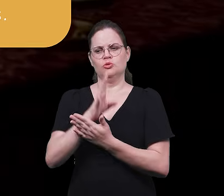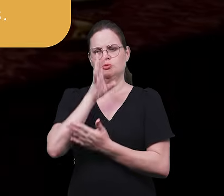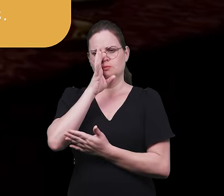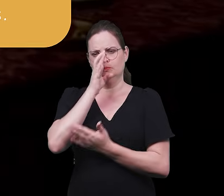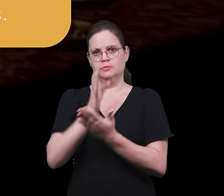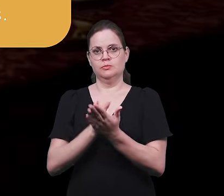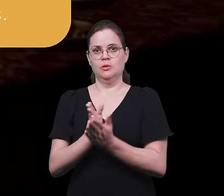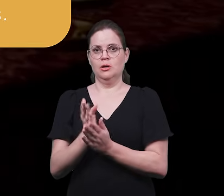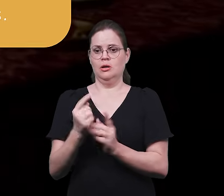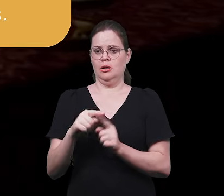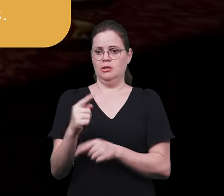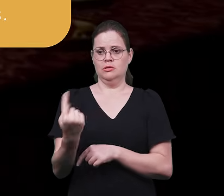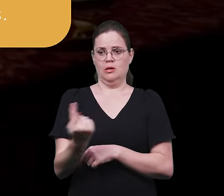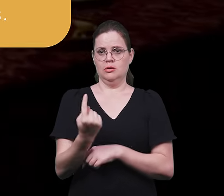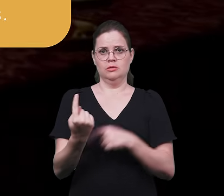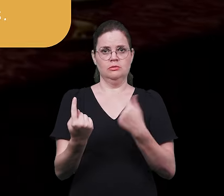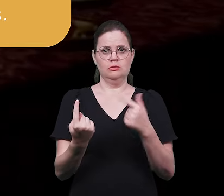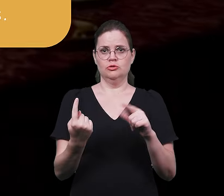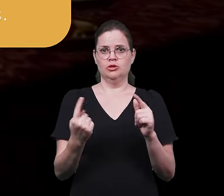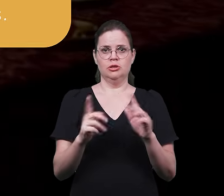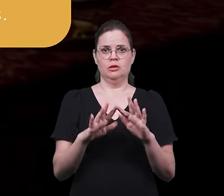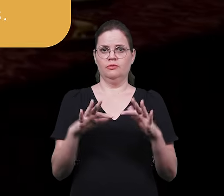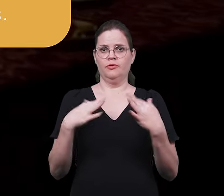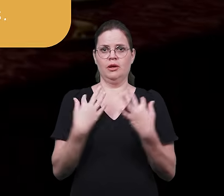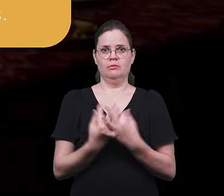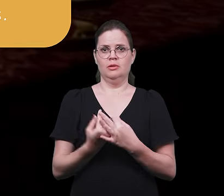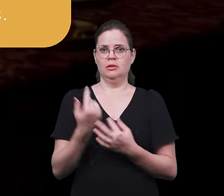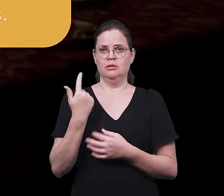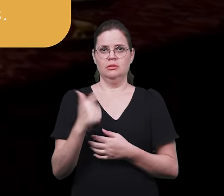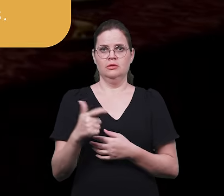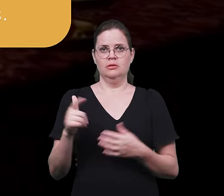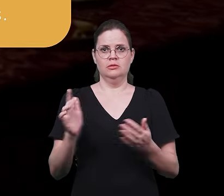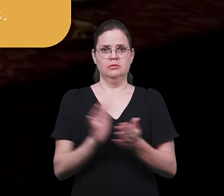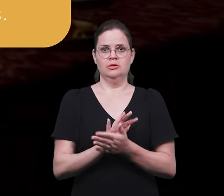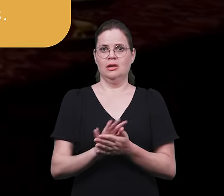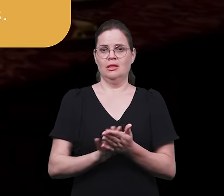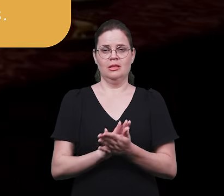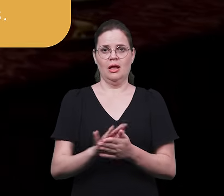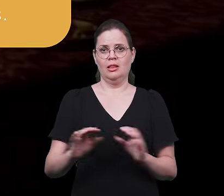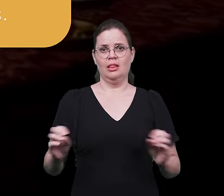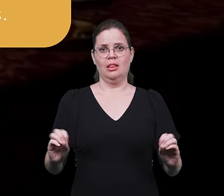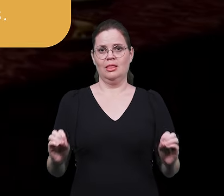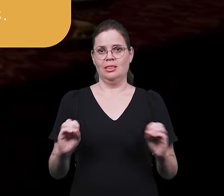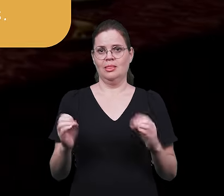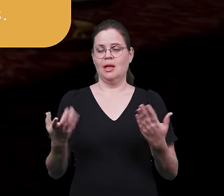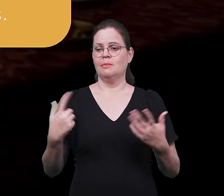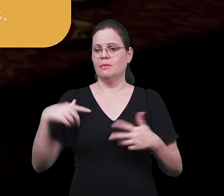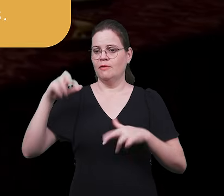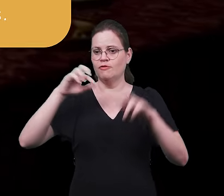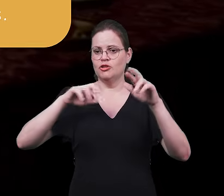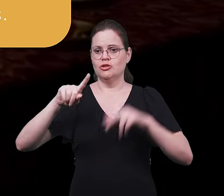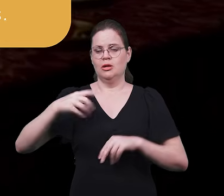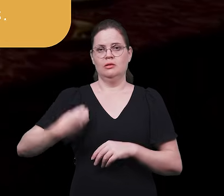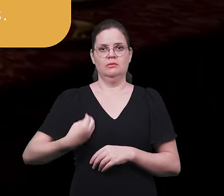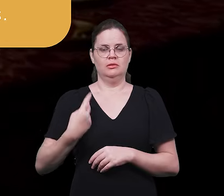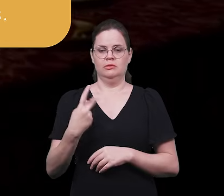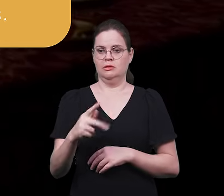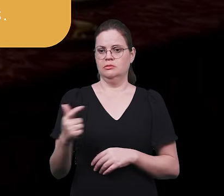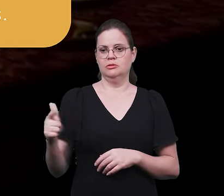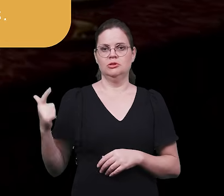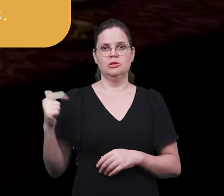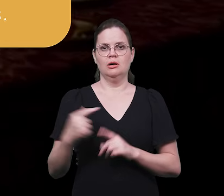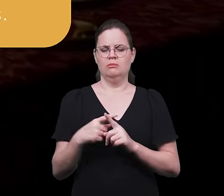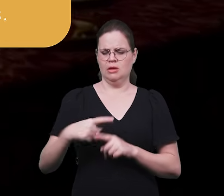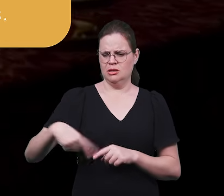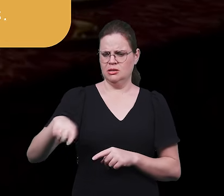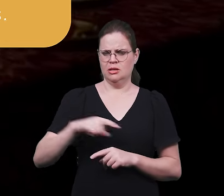né, pastor Fábio, que estavam lá sem pai, sem mãe, sem pastor, sem diácono, sem ninguém para